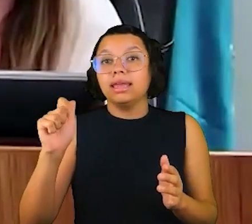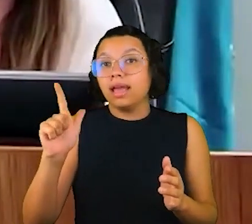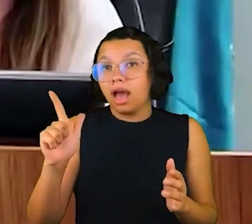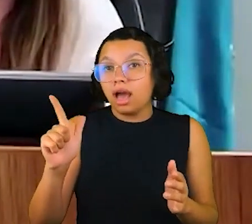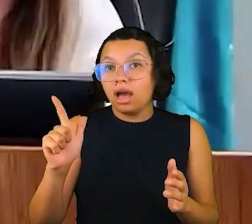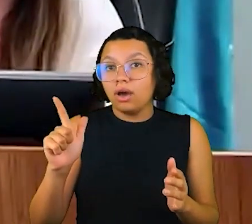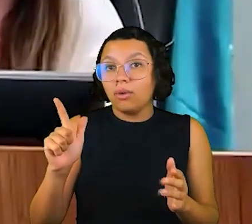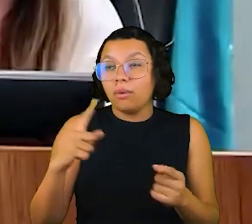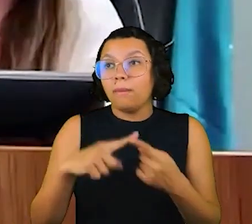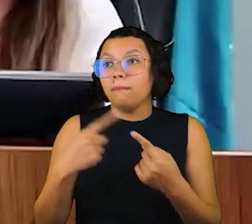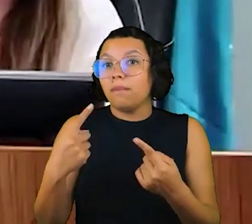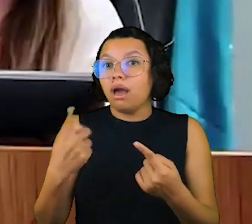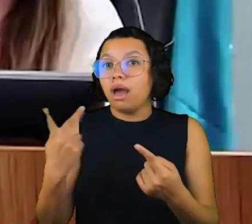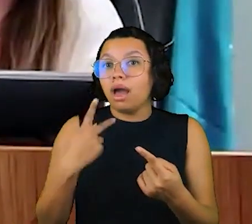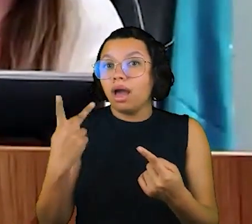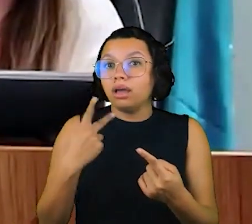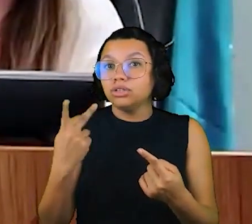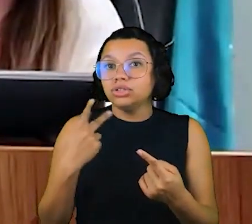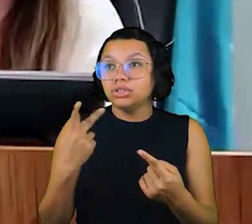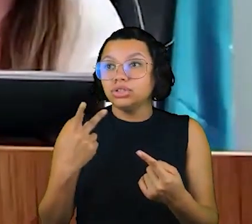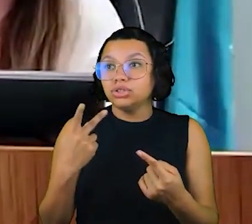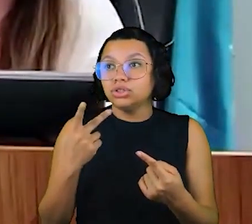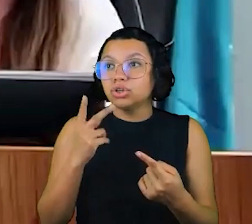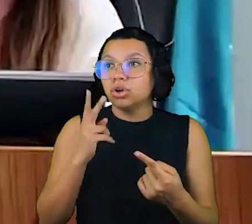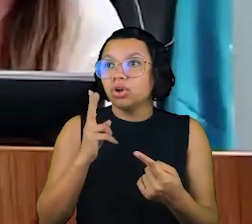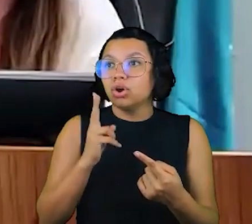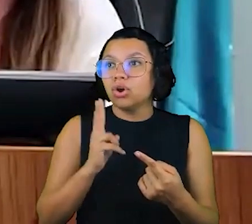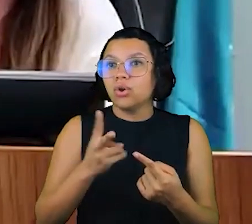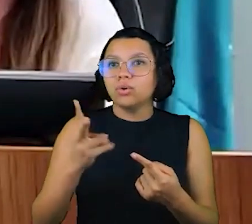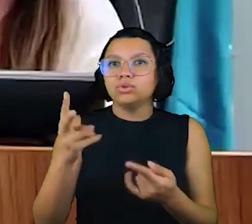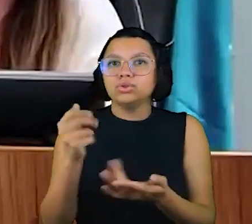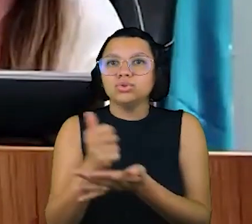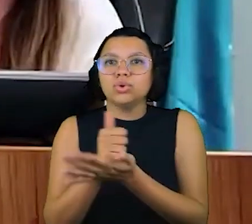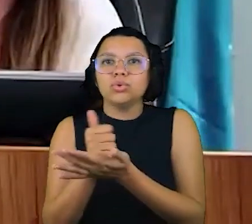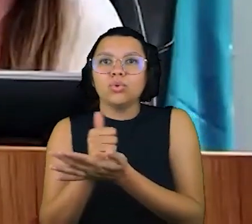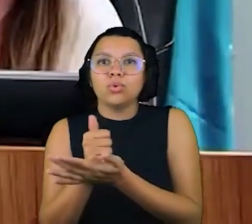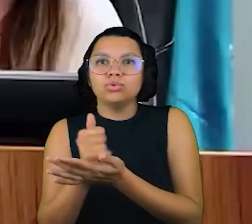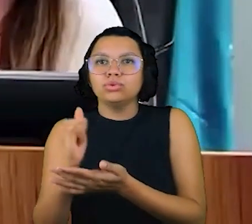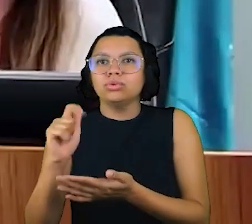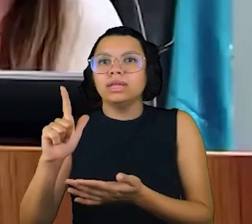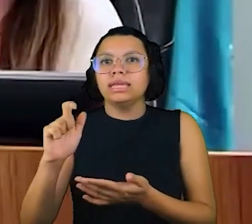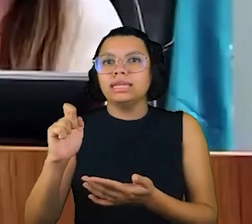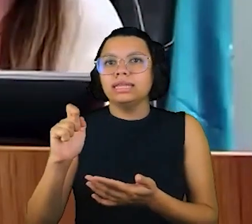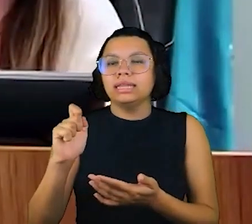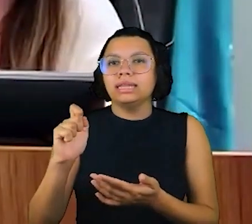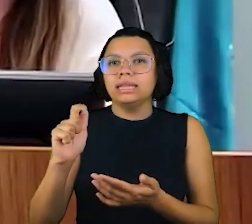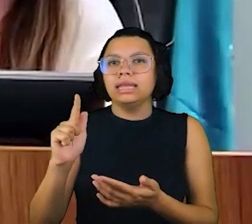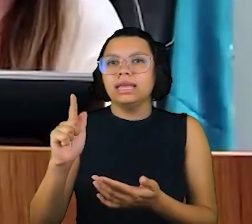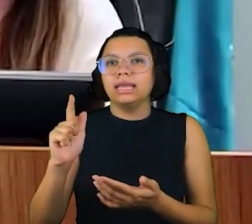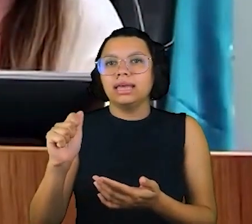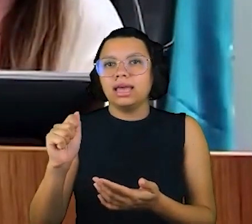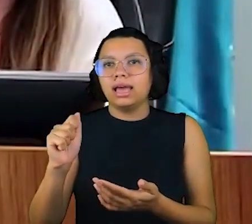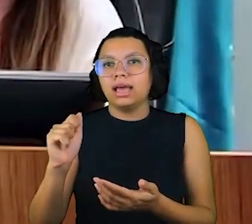ilegalidade. No entanto, somos absolutamente pontuais no controle da ilegalidade